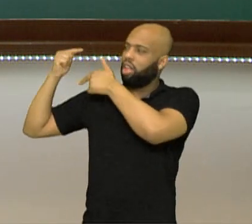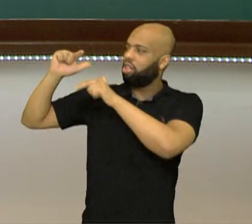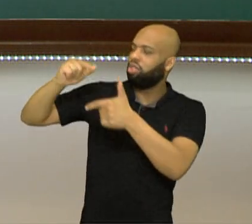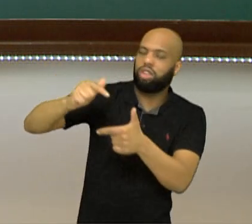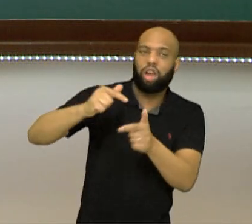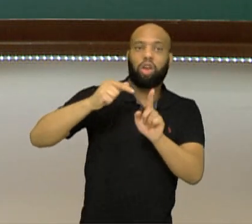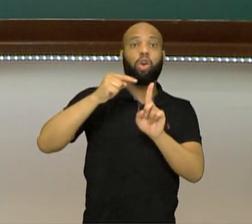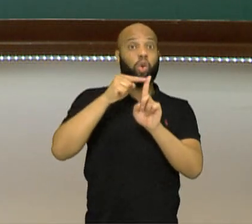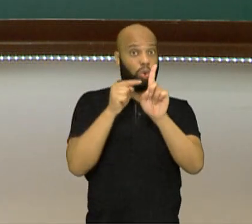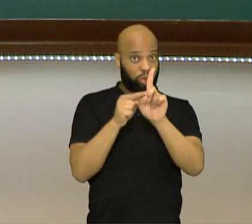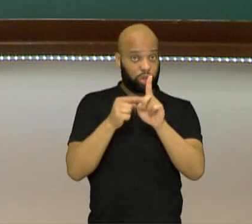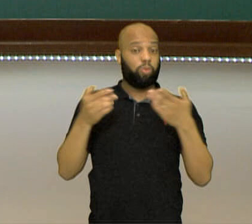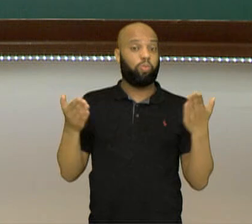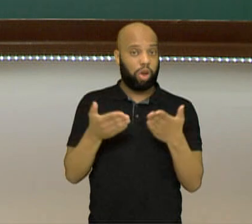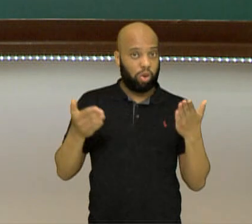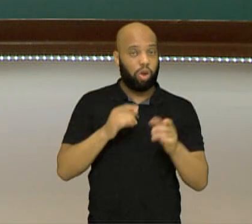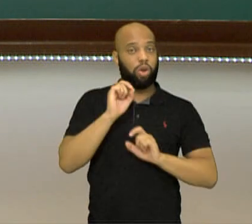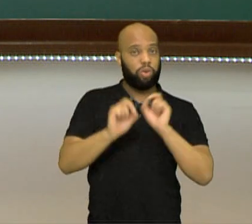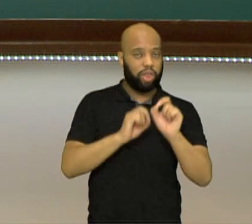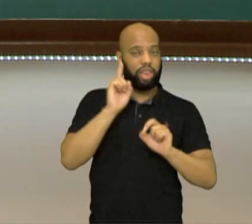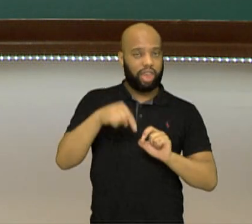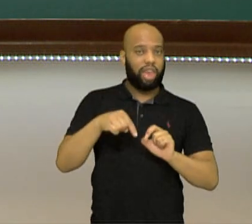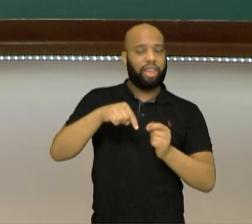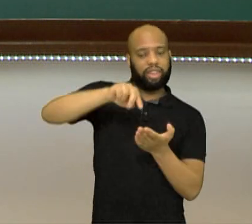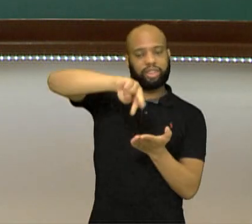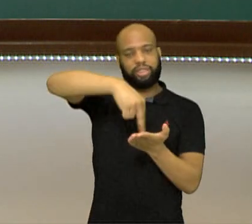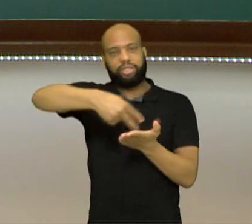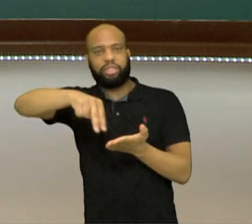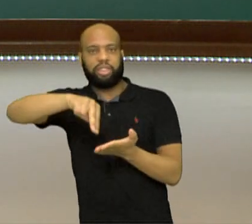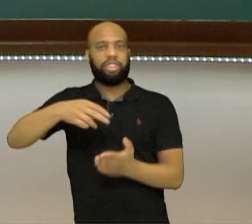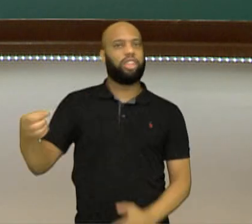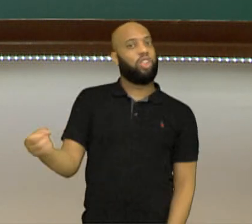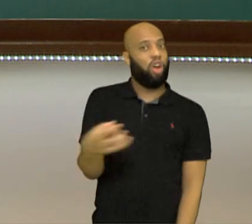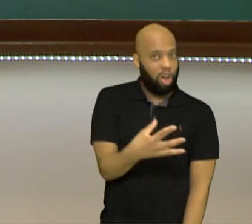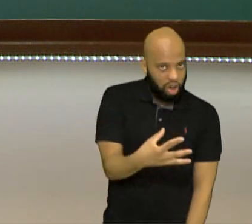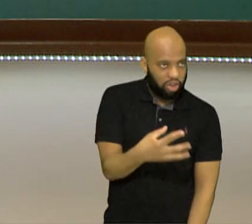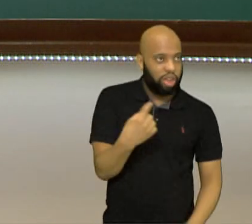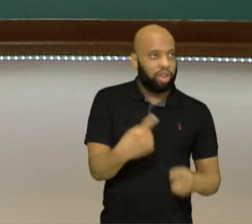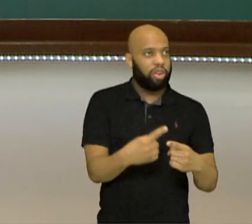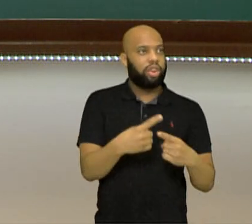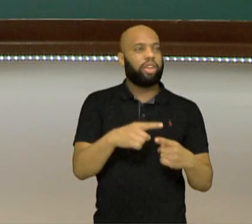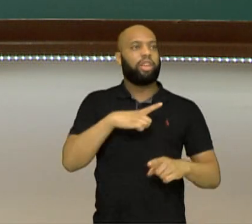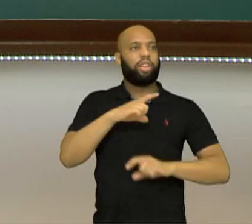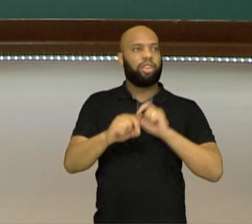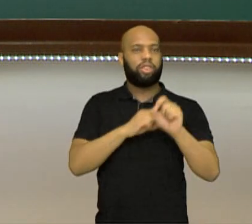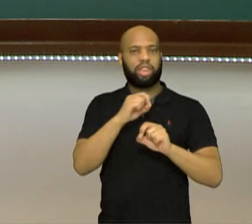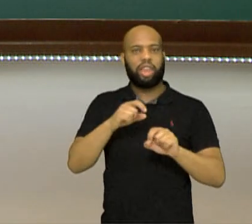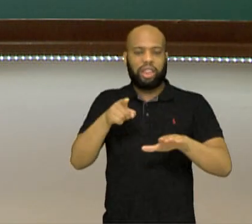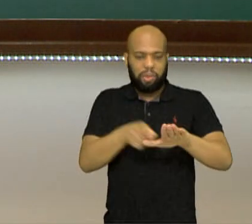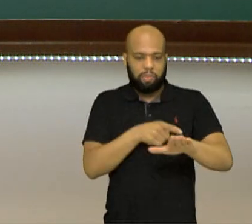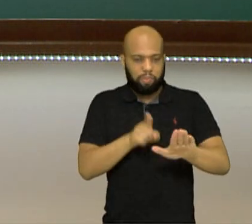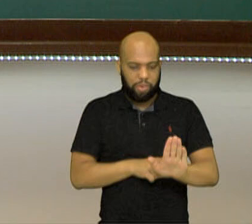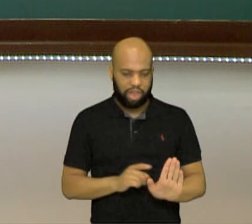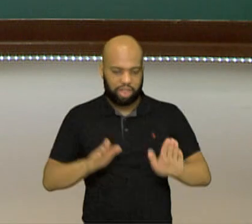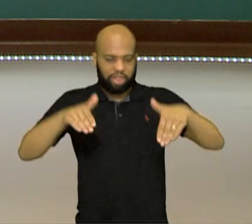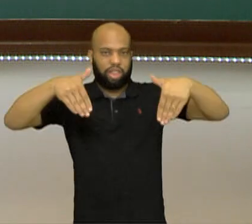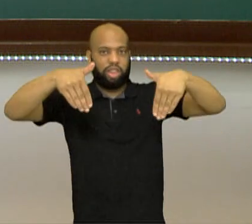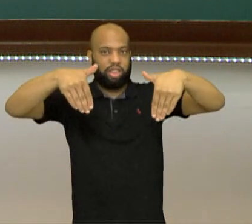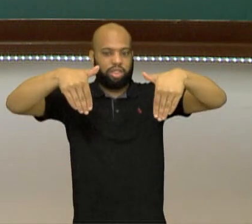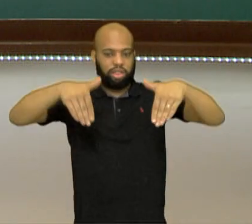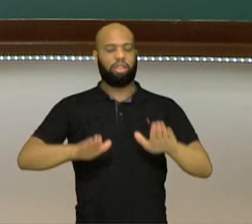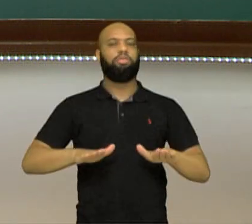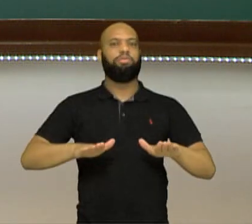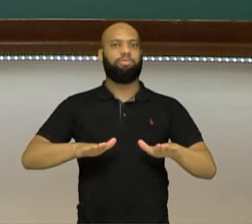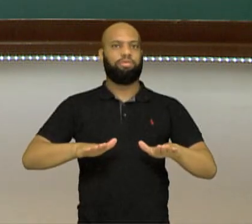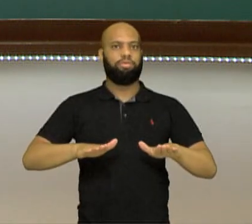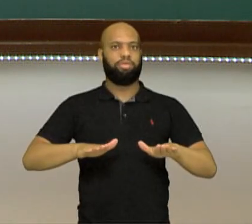vai dar o nome de dança moderna, que é a dança que a ponta, né, a ponta dos pés cai, né, e o